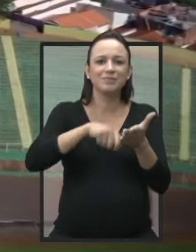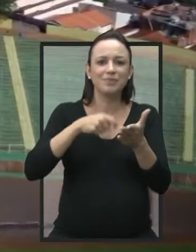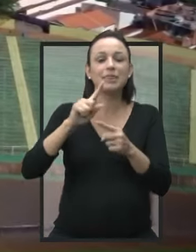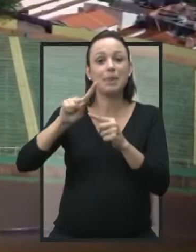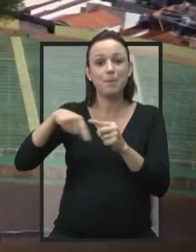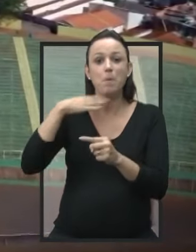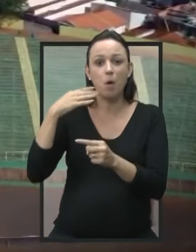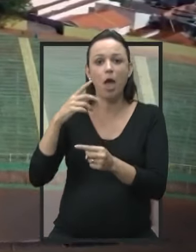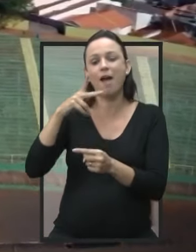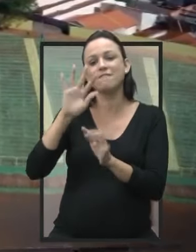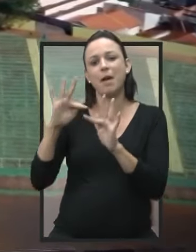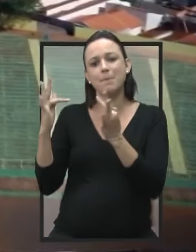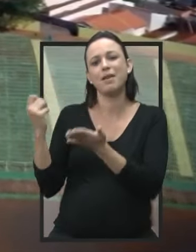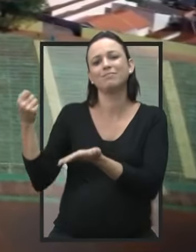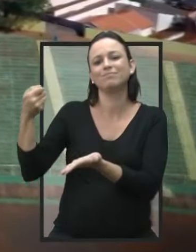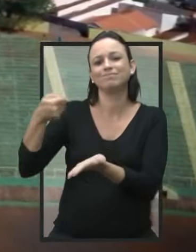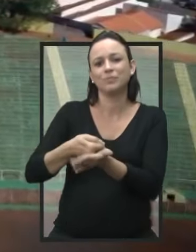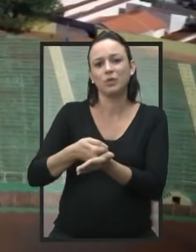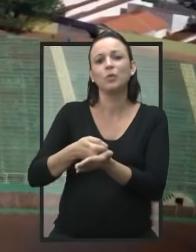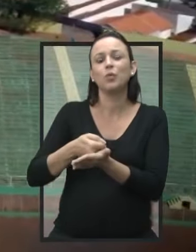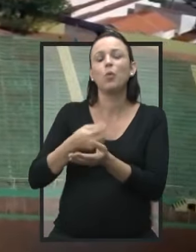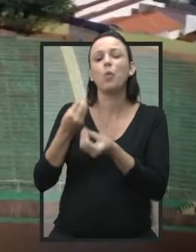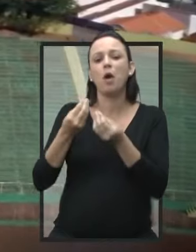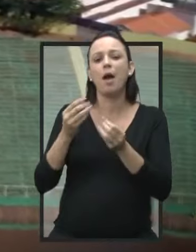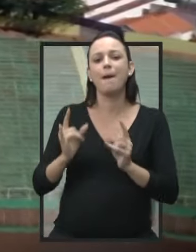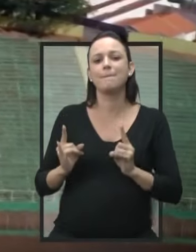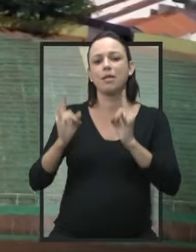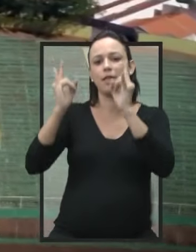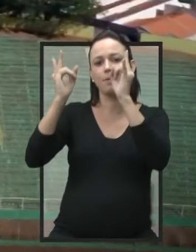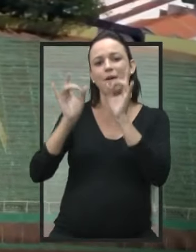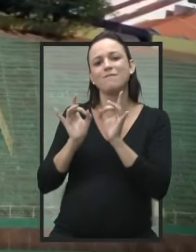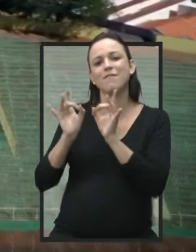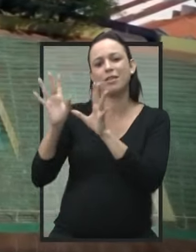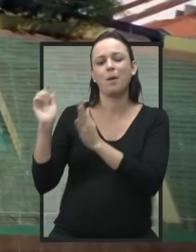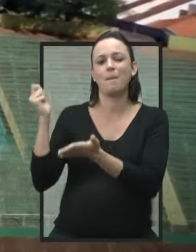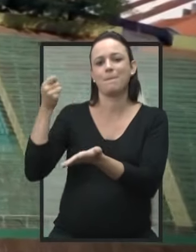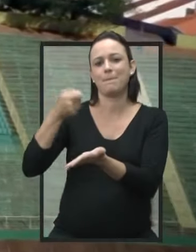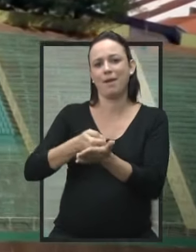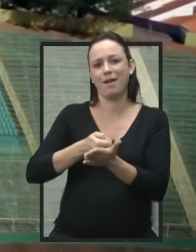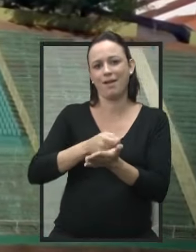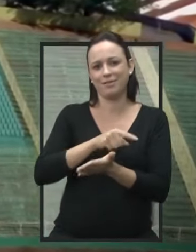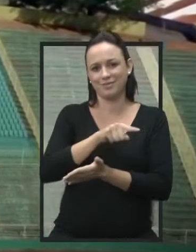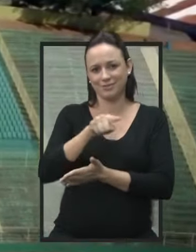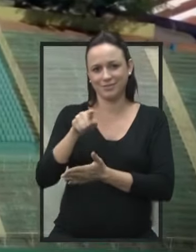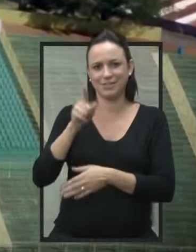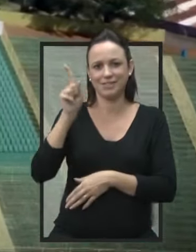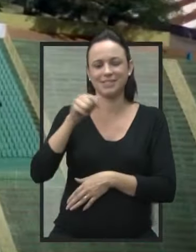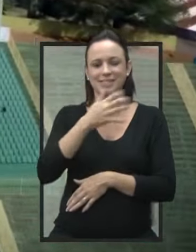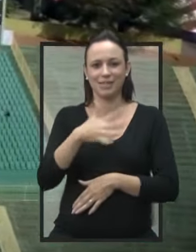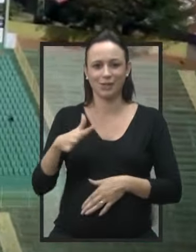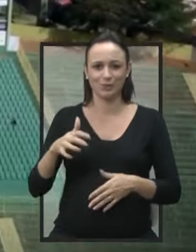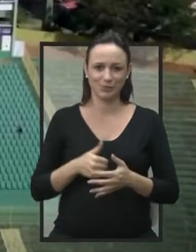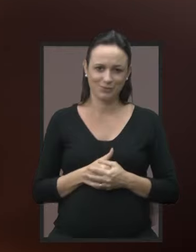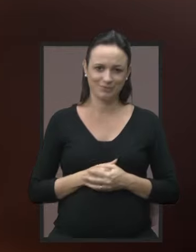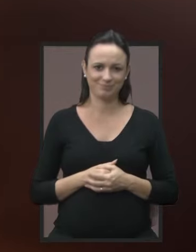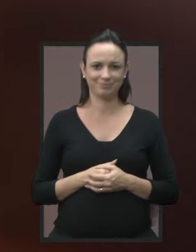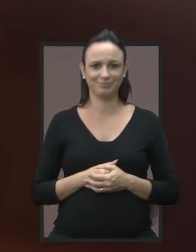cobradas da família após a morte dele, e que custou um apartamento que Zezinho Magalhães tinha em